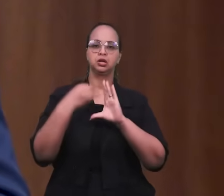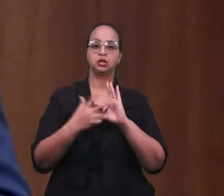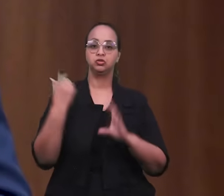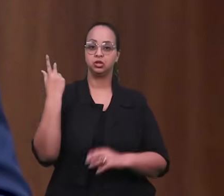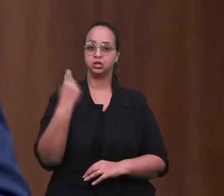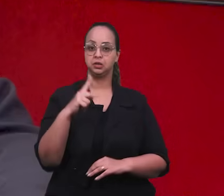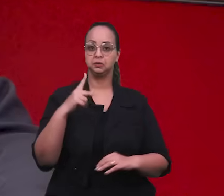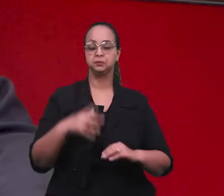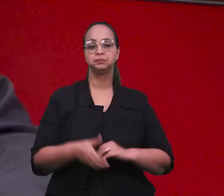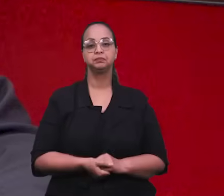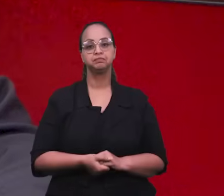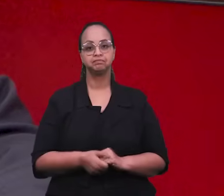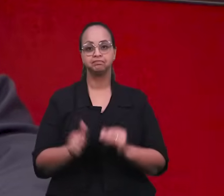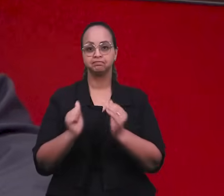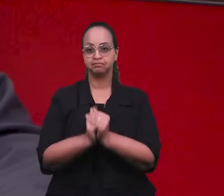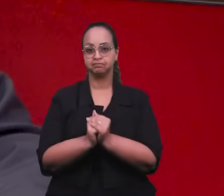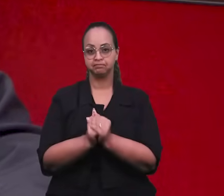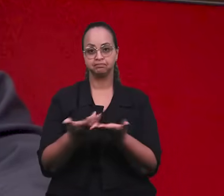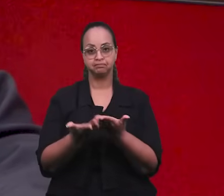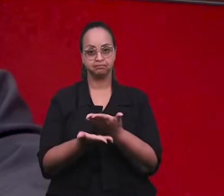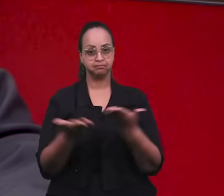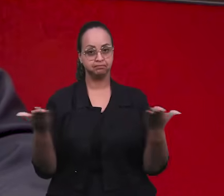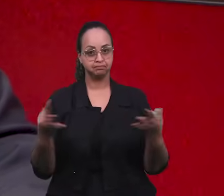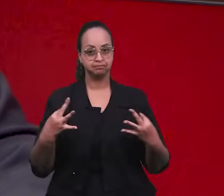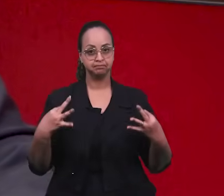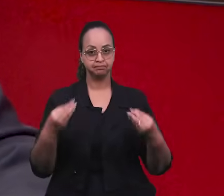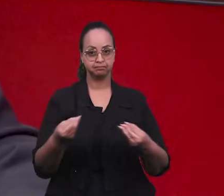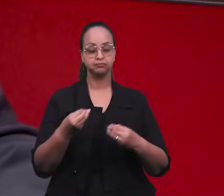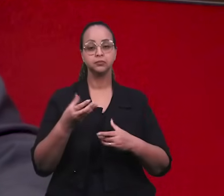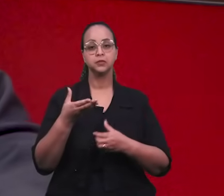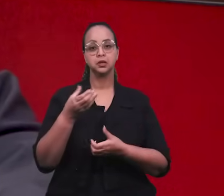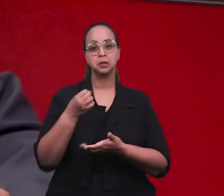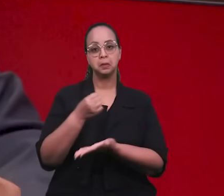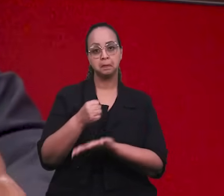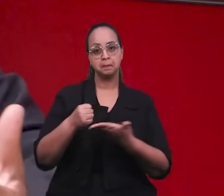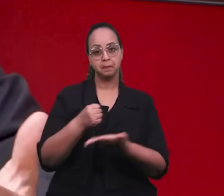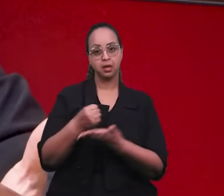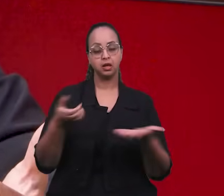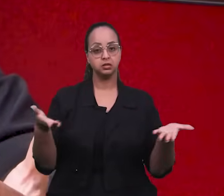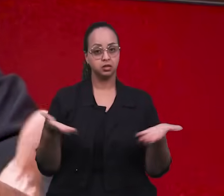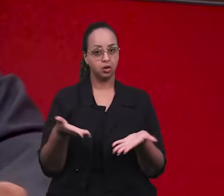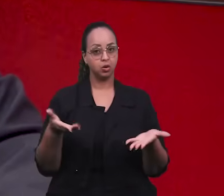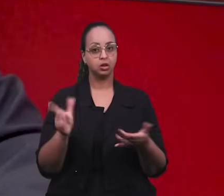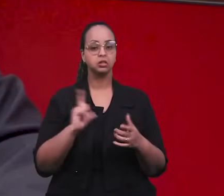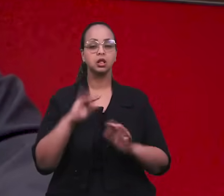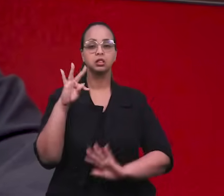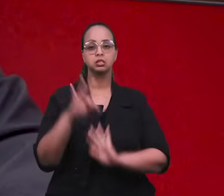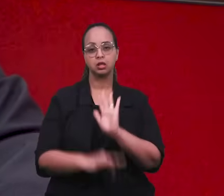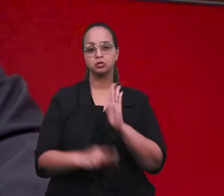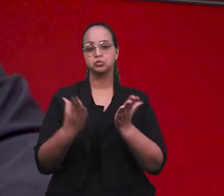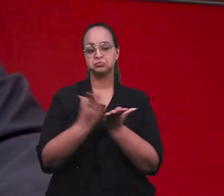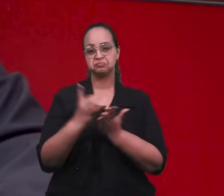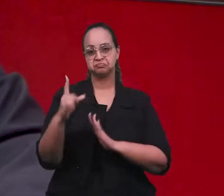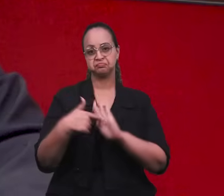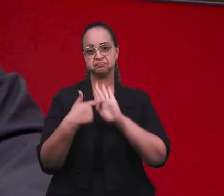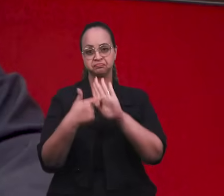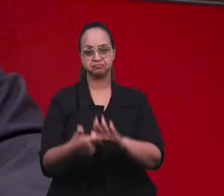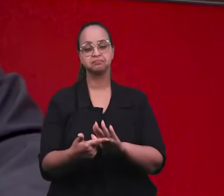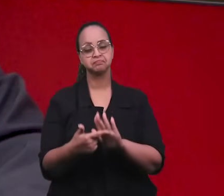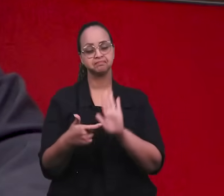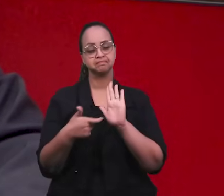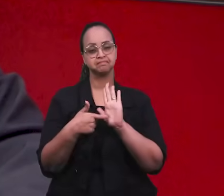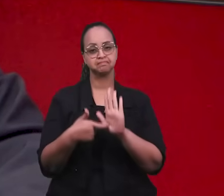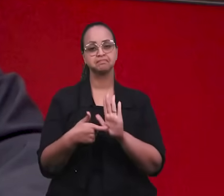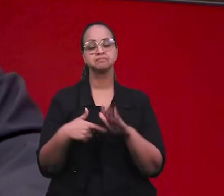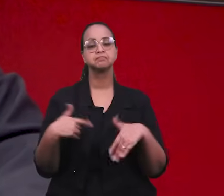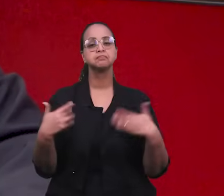atribuições. Amém. Então, para embasar aqui os nossos comentários, gostaríamos de deixar aqui um